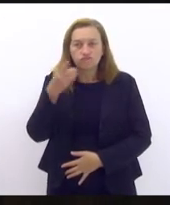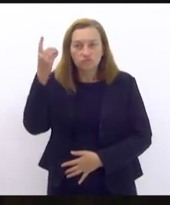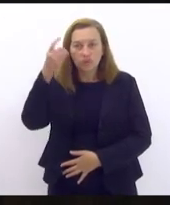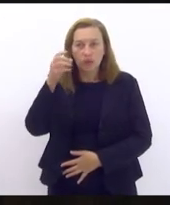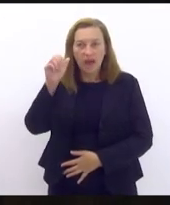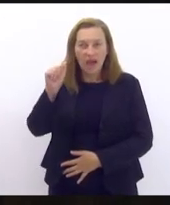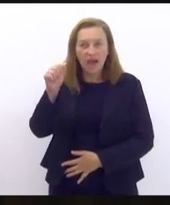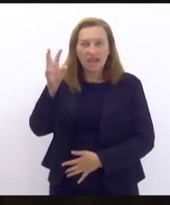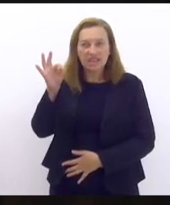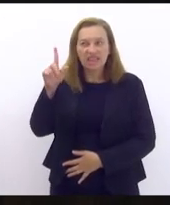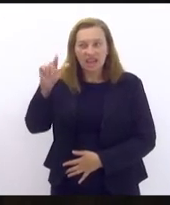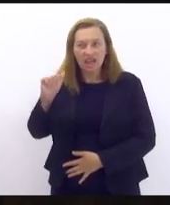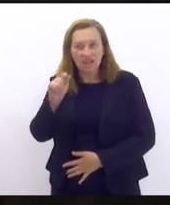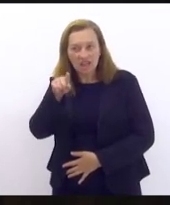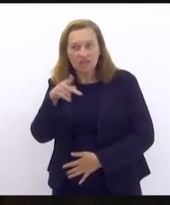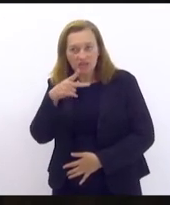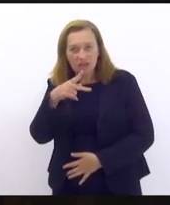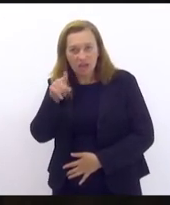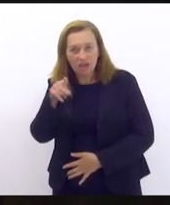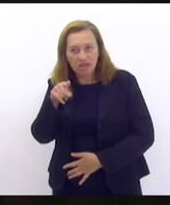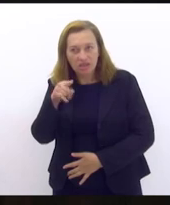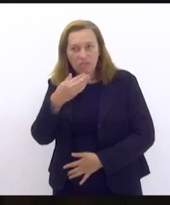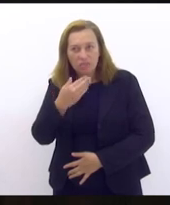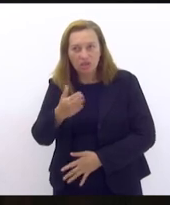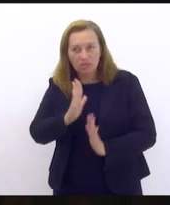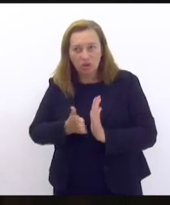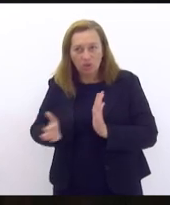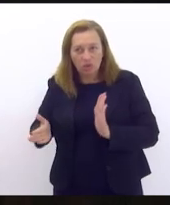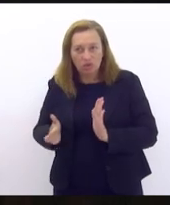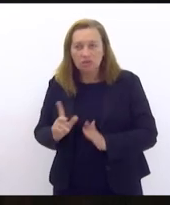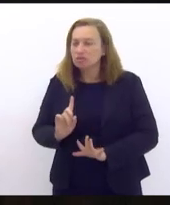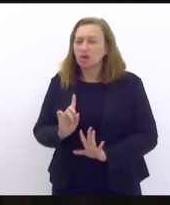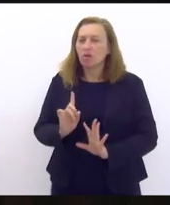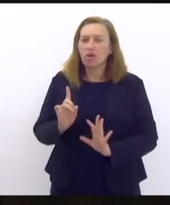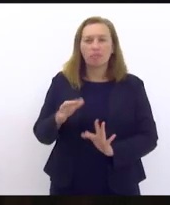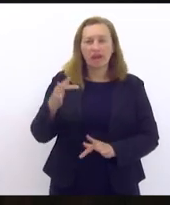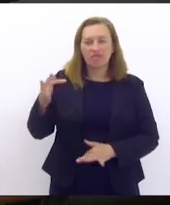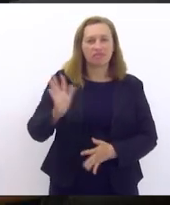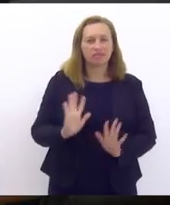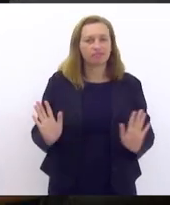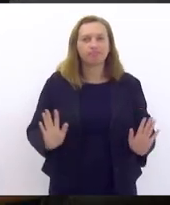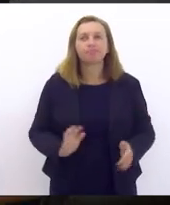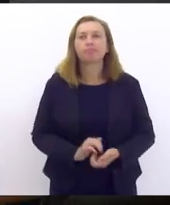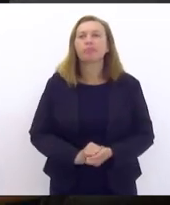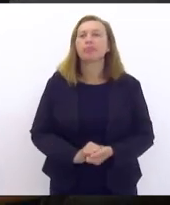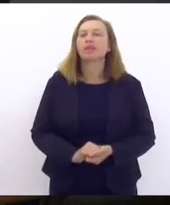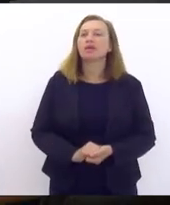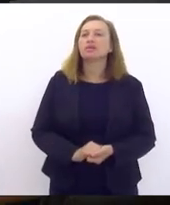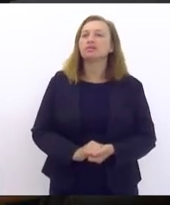Átila Nunes tinha pedido pela ordem. Não, é muito breve, muito breve.